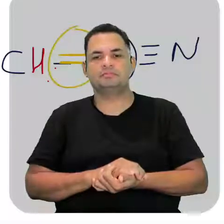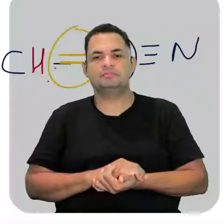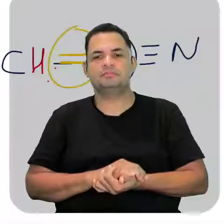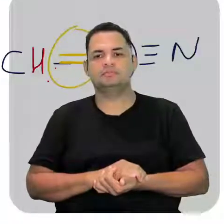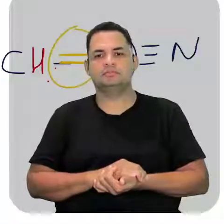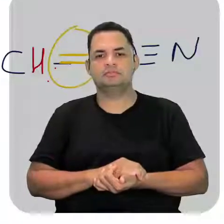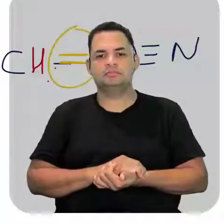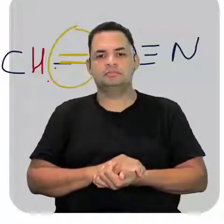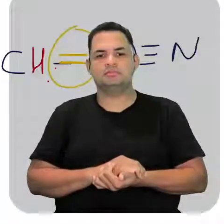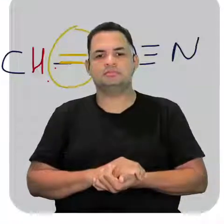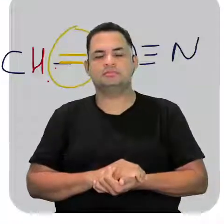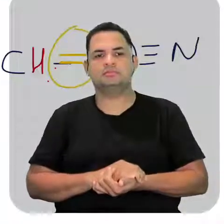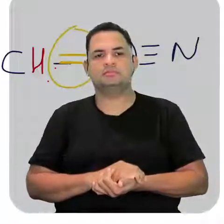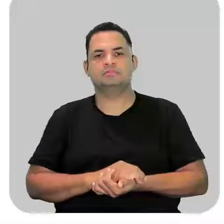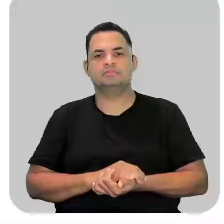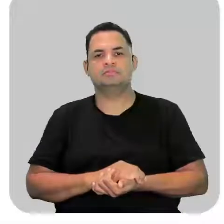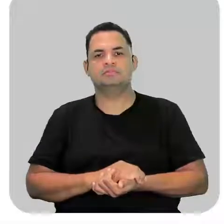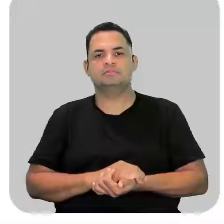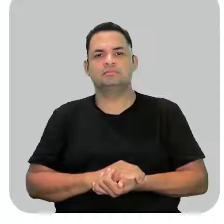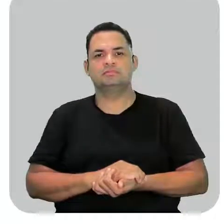às funções das